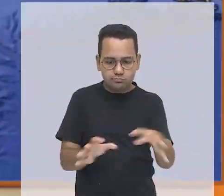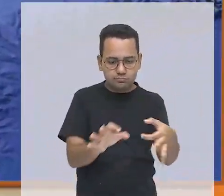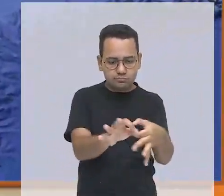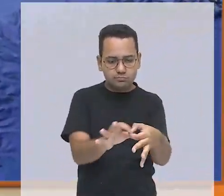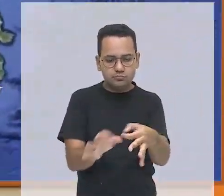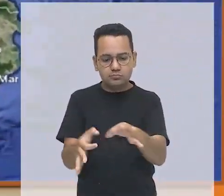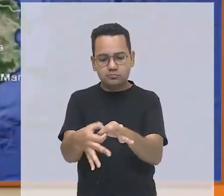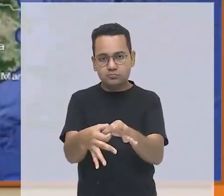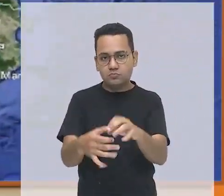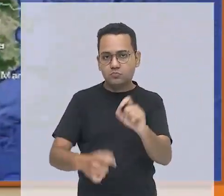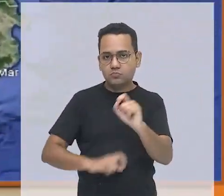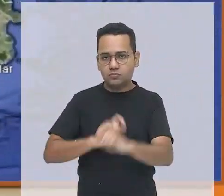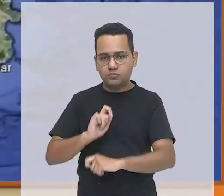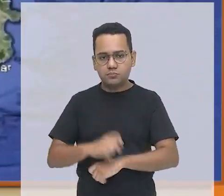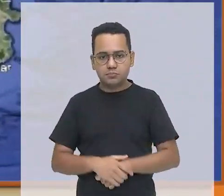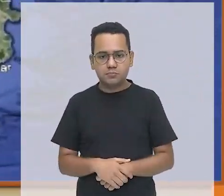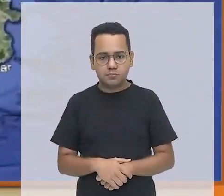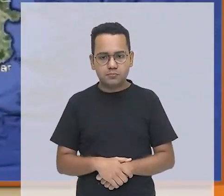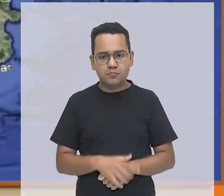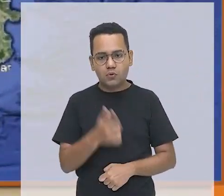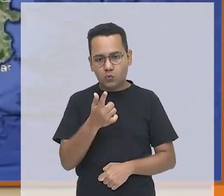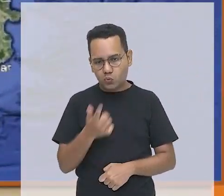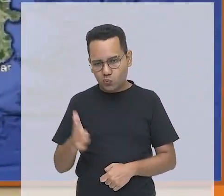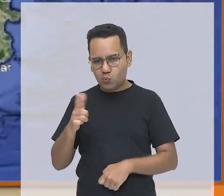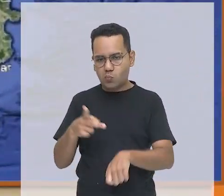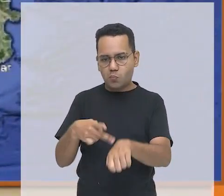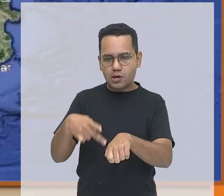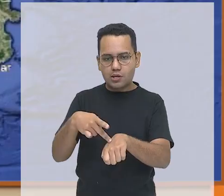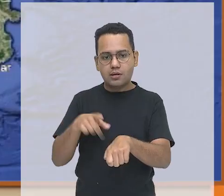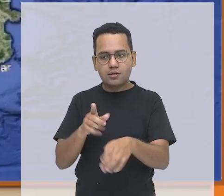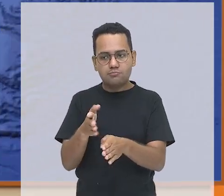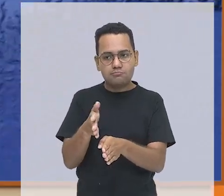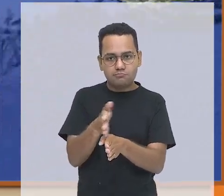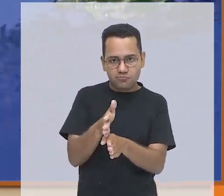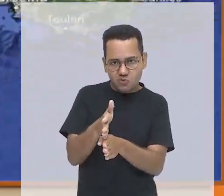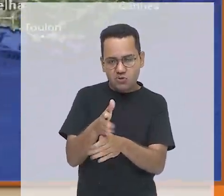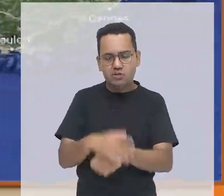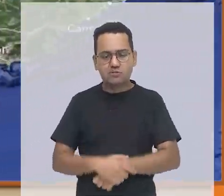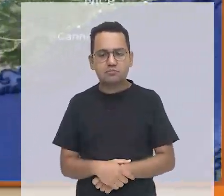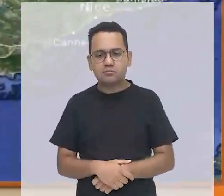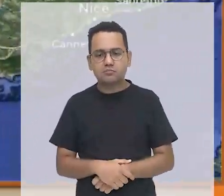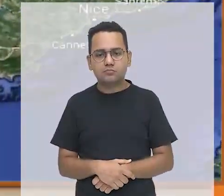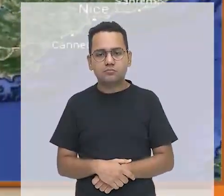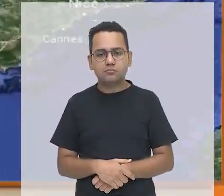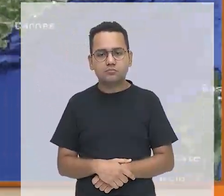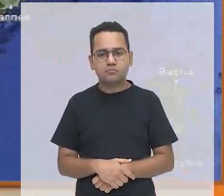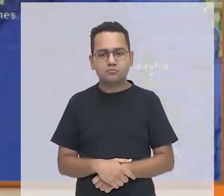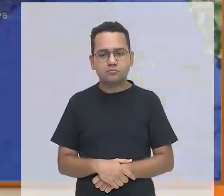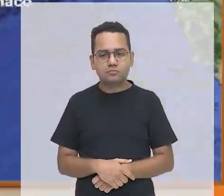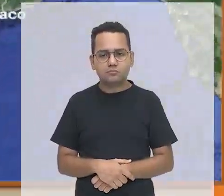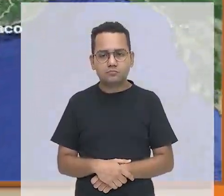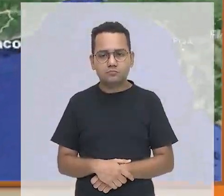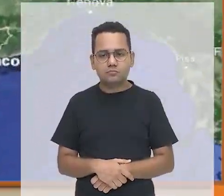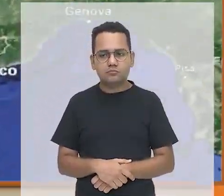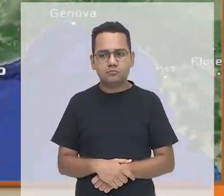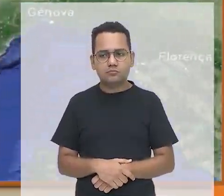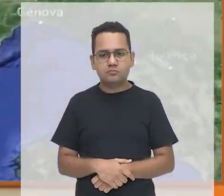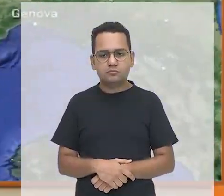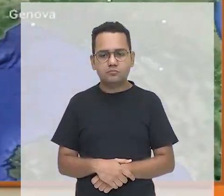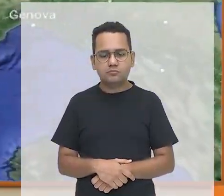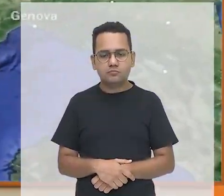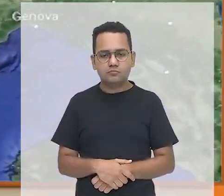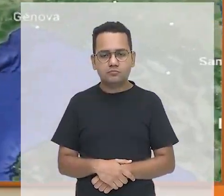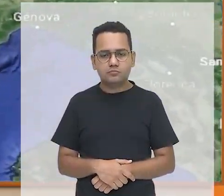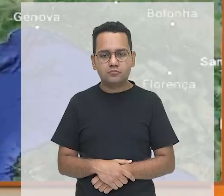relação também a um país e outro, né? Essa conexão aí que a Europa ela acaba tendo, né? Até mesmo por conta de